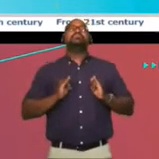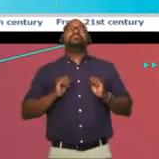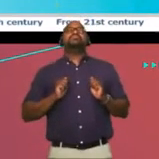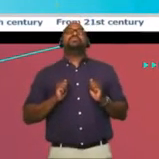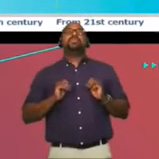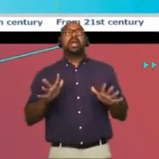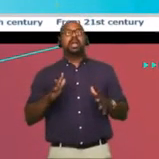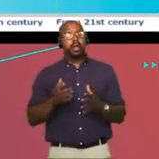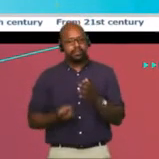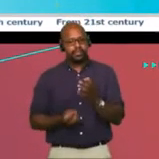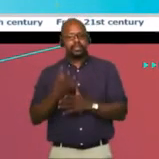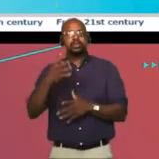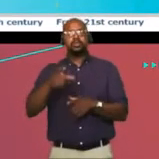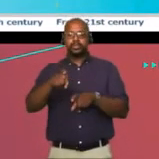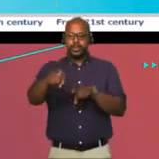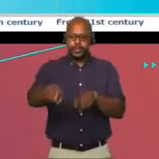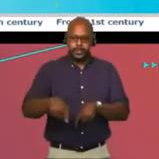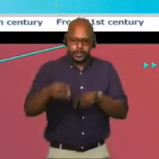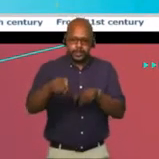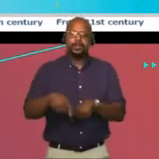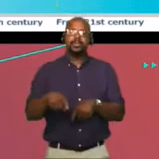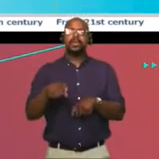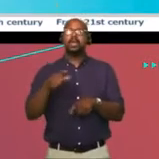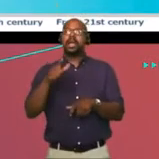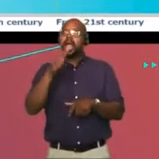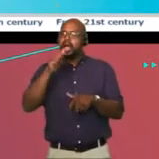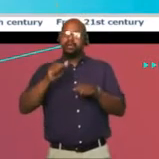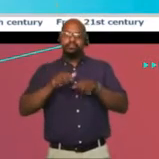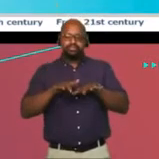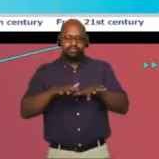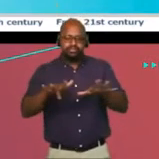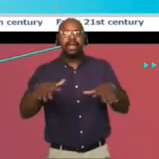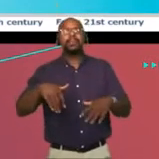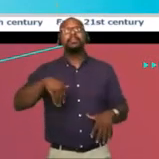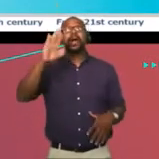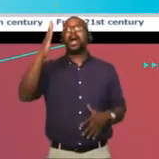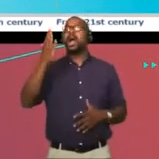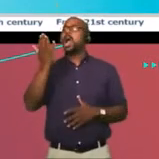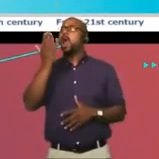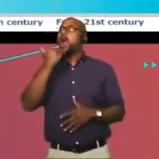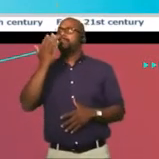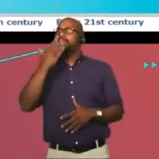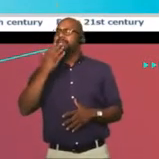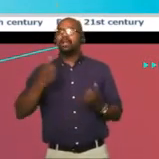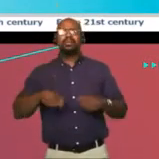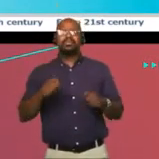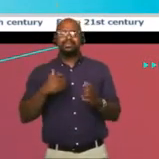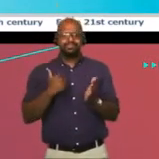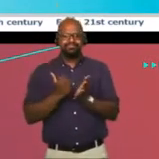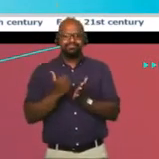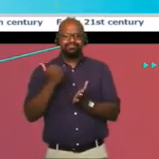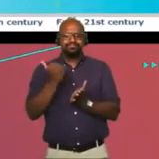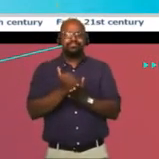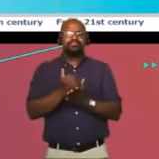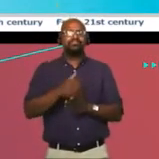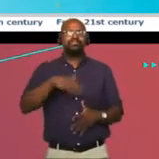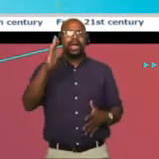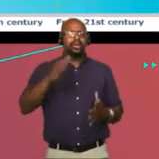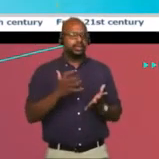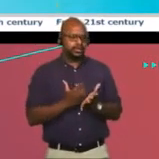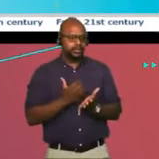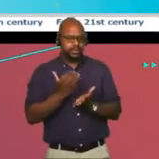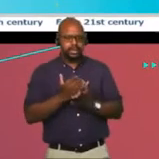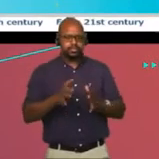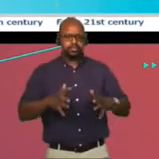com a invenção do arado e da irrigação ele começa a ter mais comida do que ele precisava para o seu grupo familiar comer